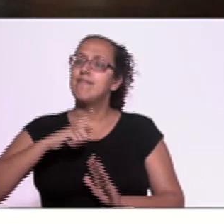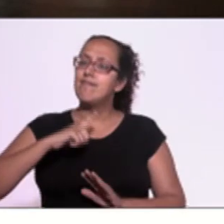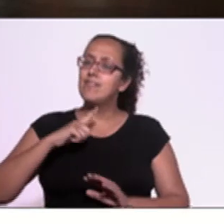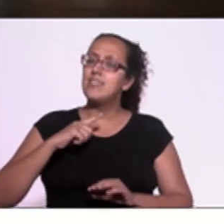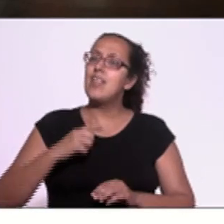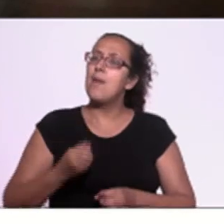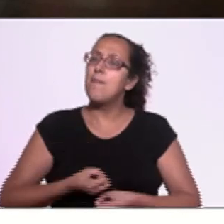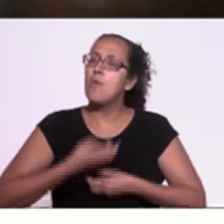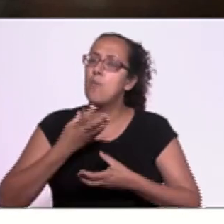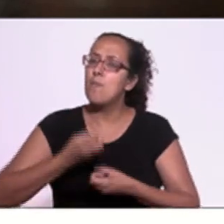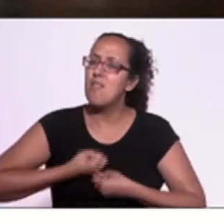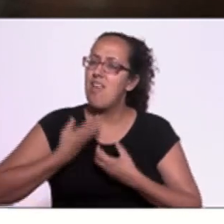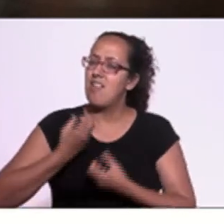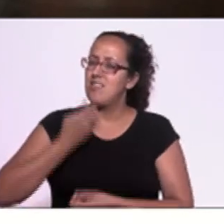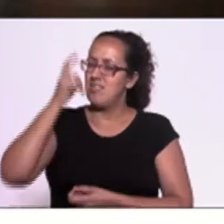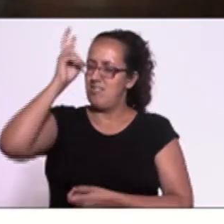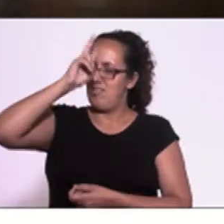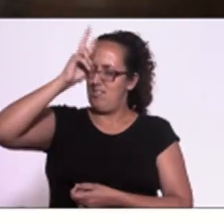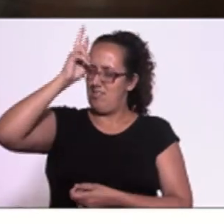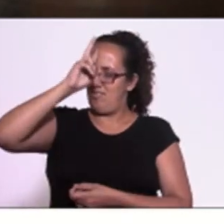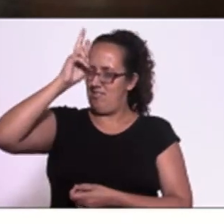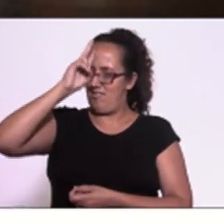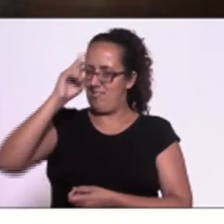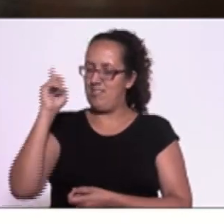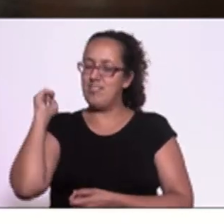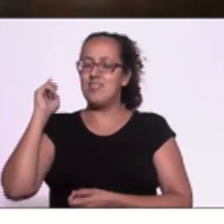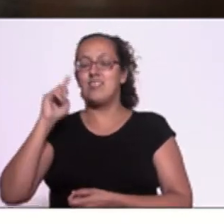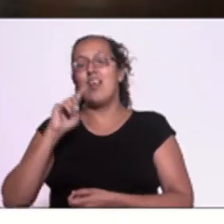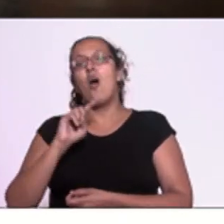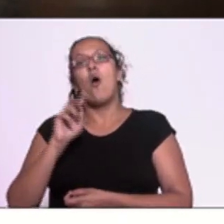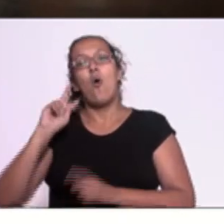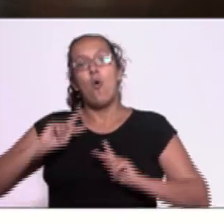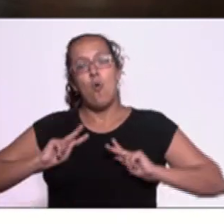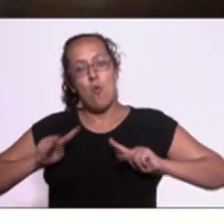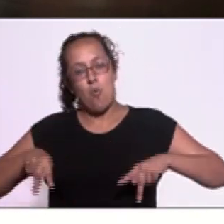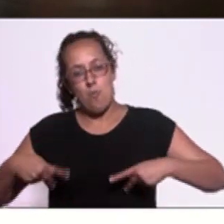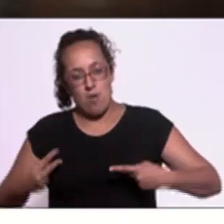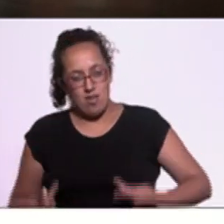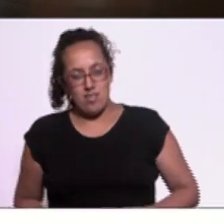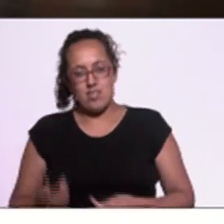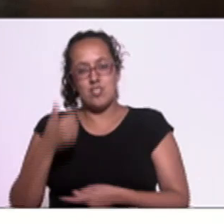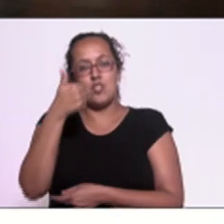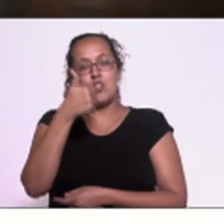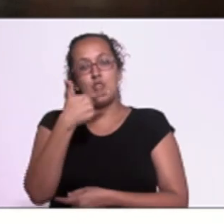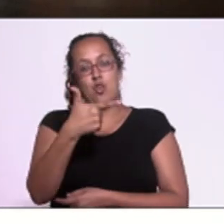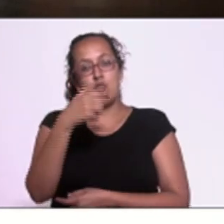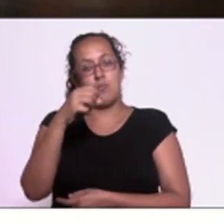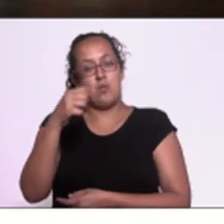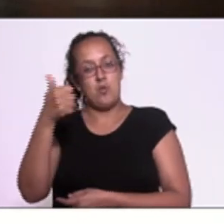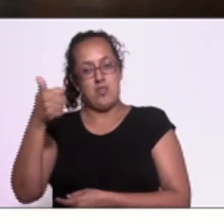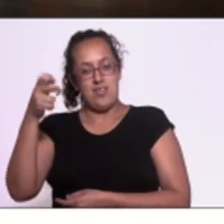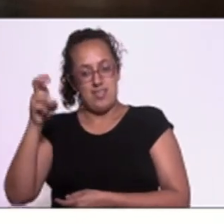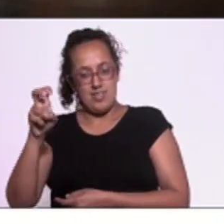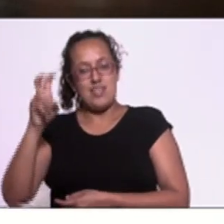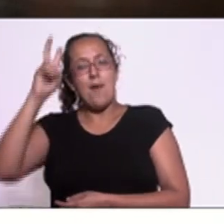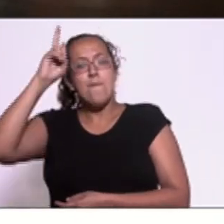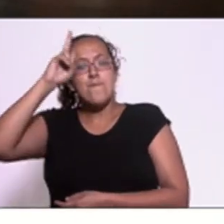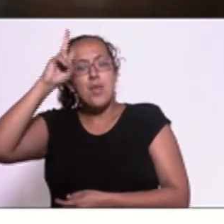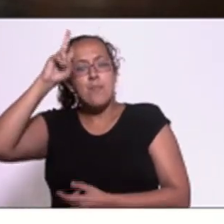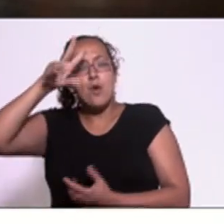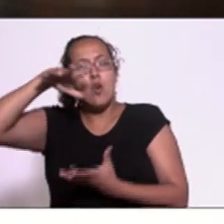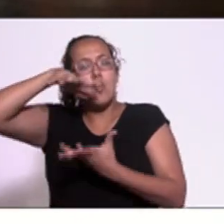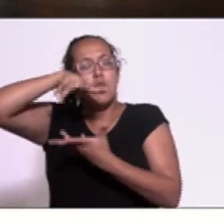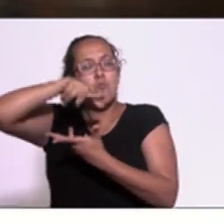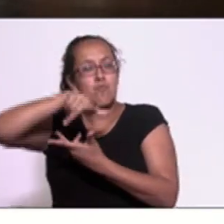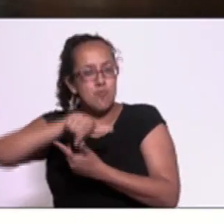publicações da antiga tipografia do Templo da Humanidade, tombadas em 2015 no programa Memória do Mundo